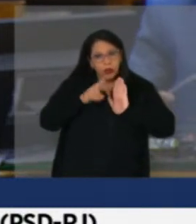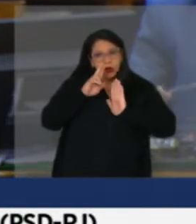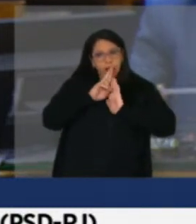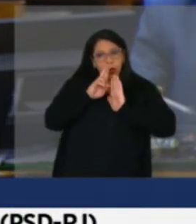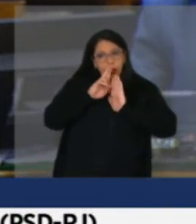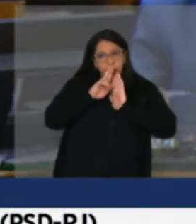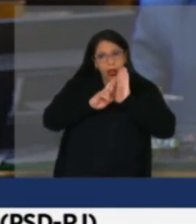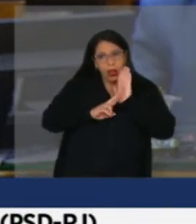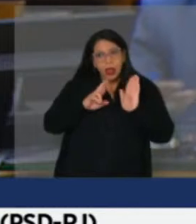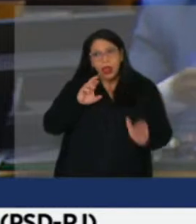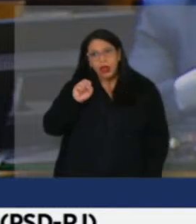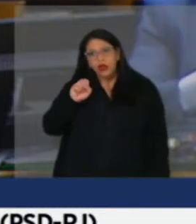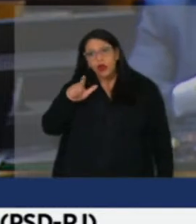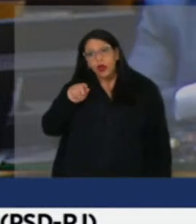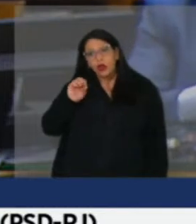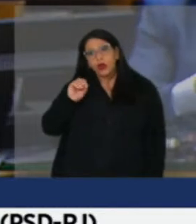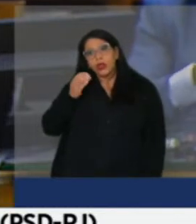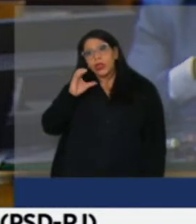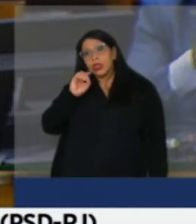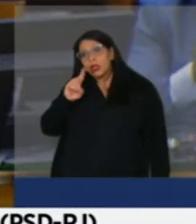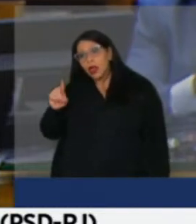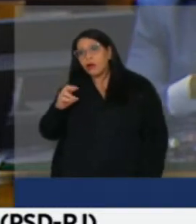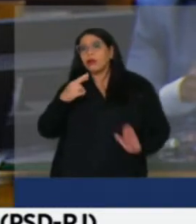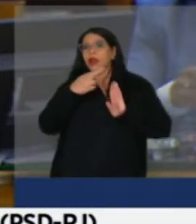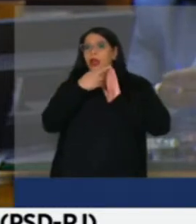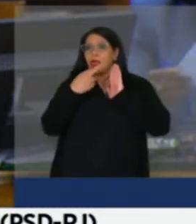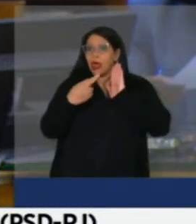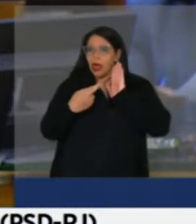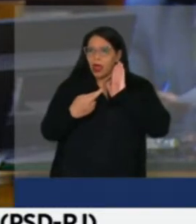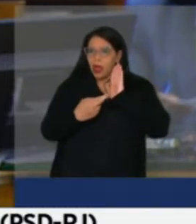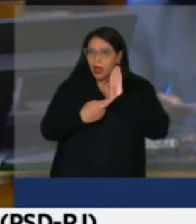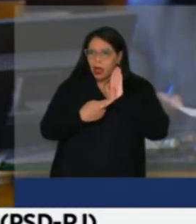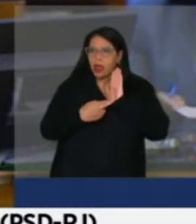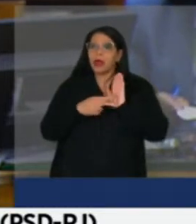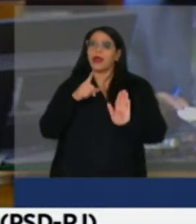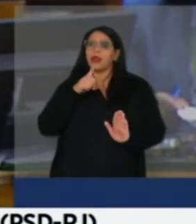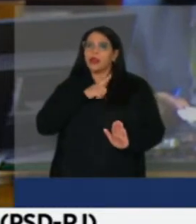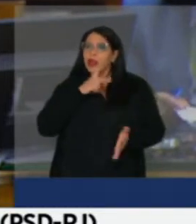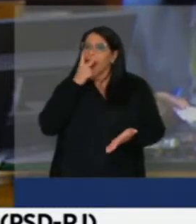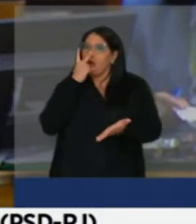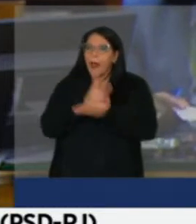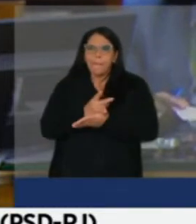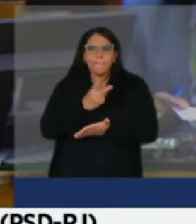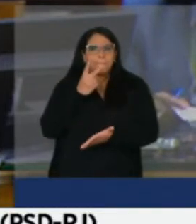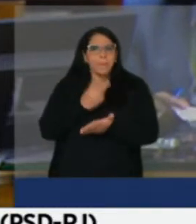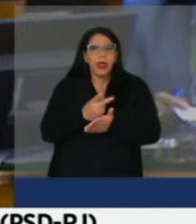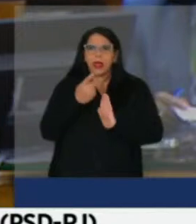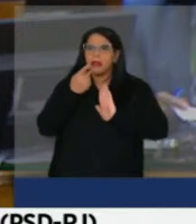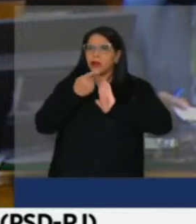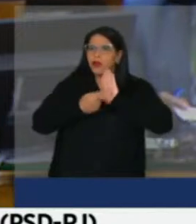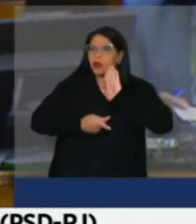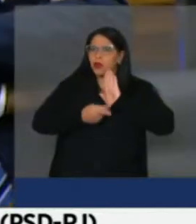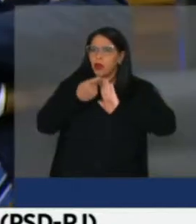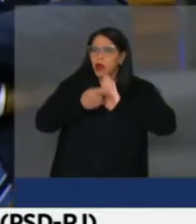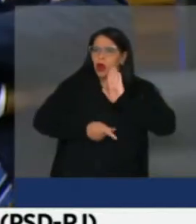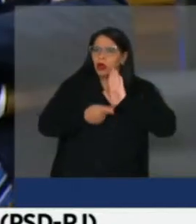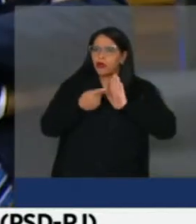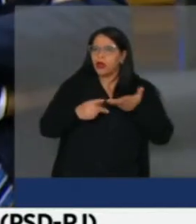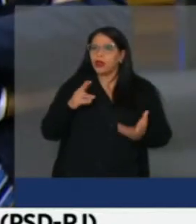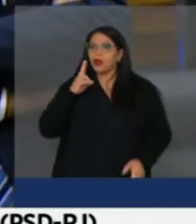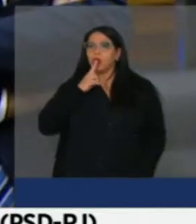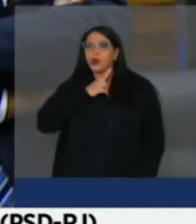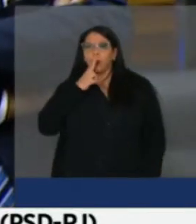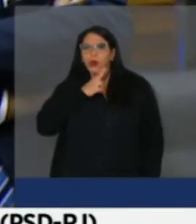pode consultar a assessoria do vosso partido, serão as mesmas de um projeto de resolução com urgência no